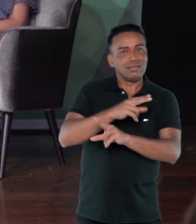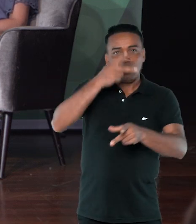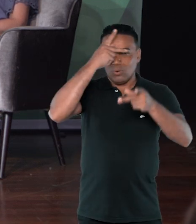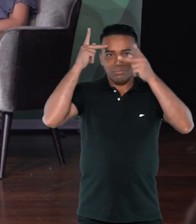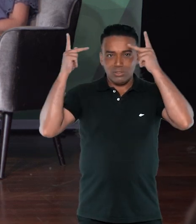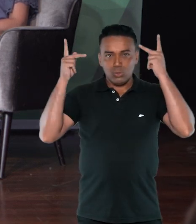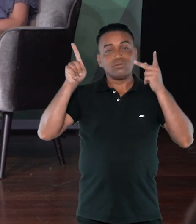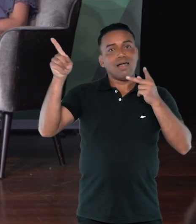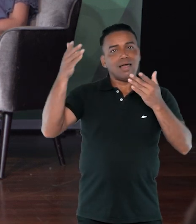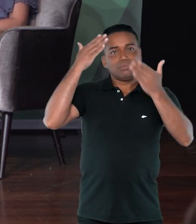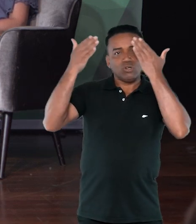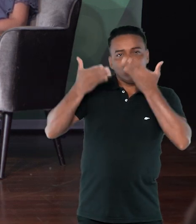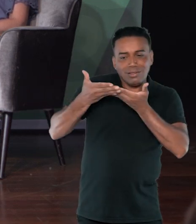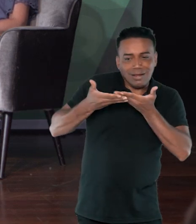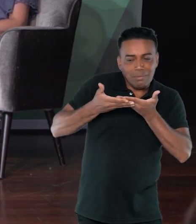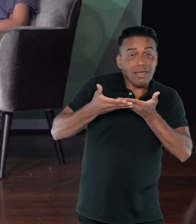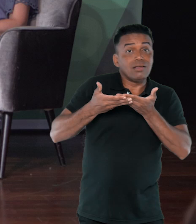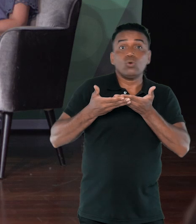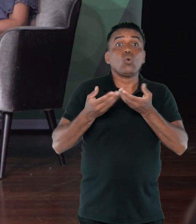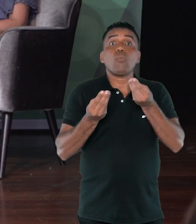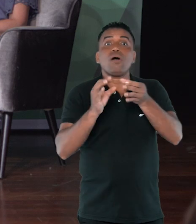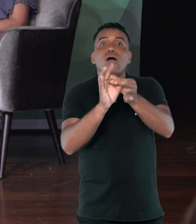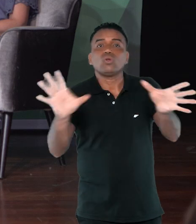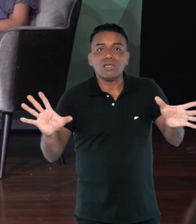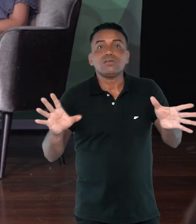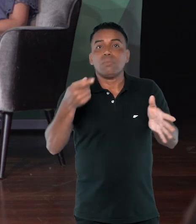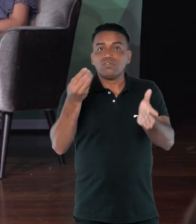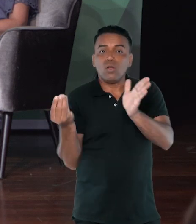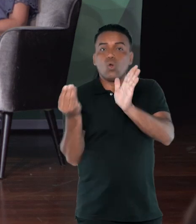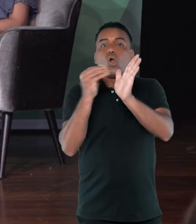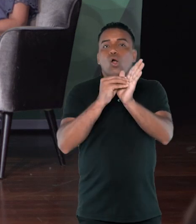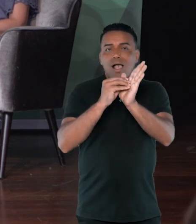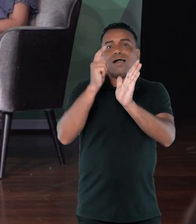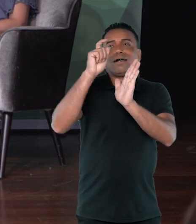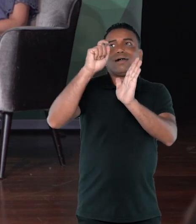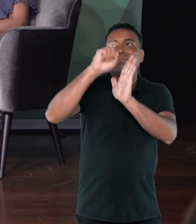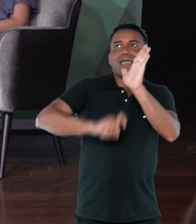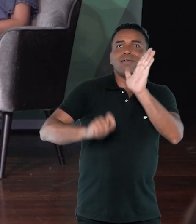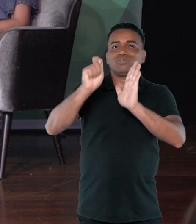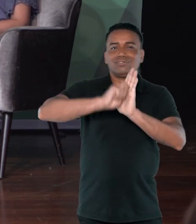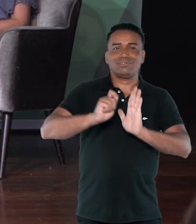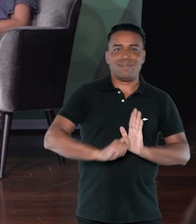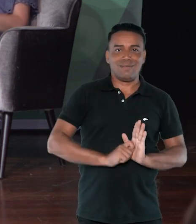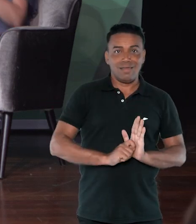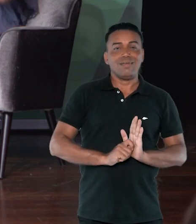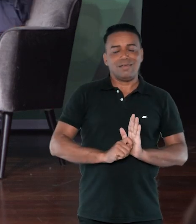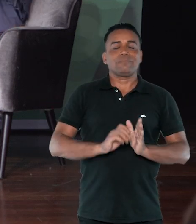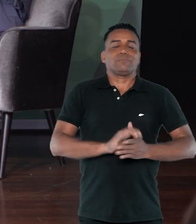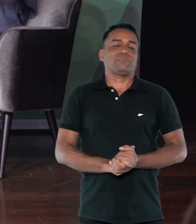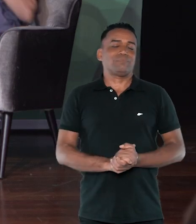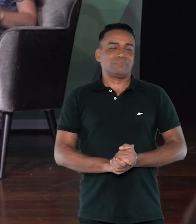né? Como é que foi a autorização deles para você trabalhar suas histórias. Depois a gente desenrola